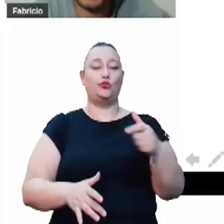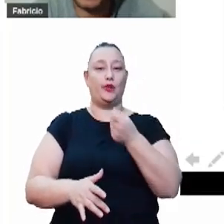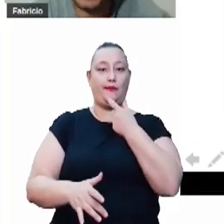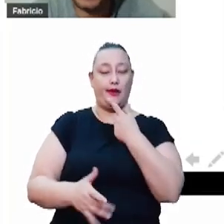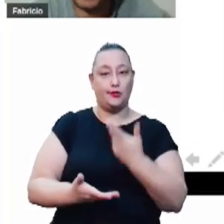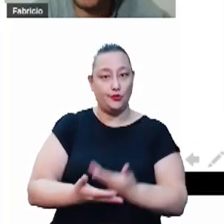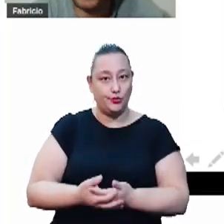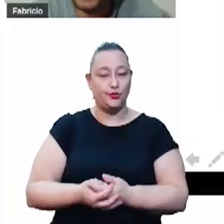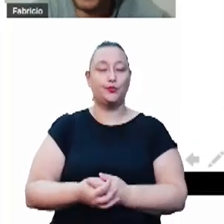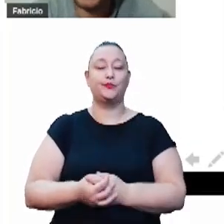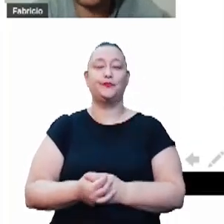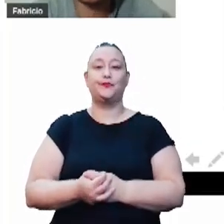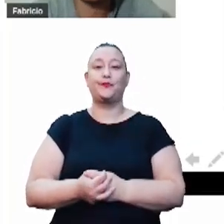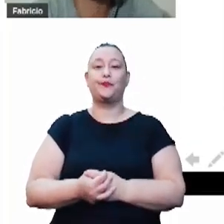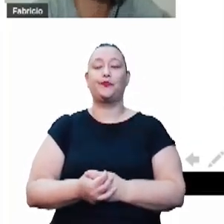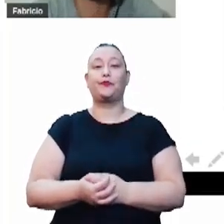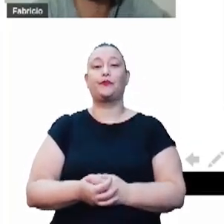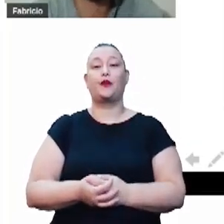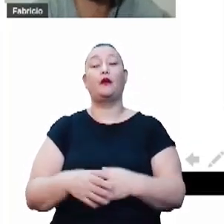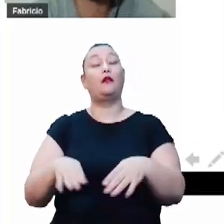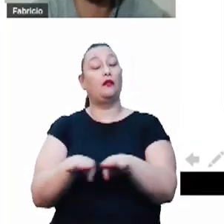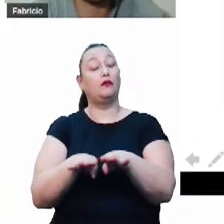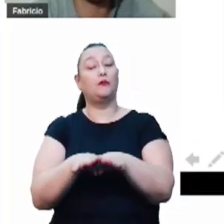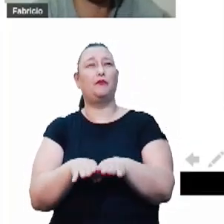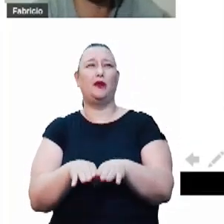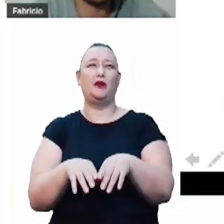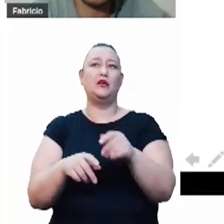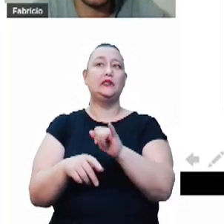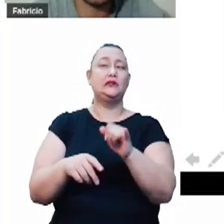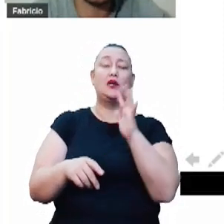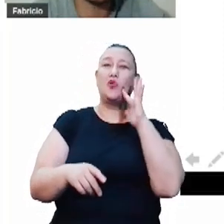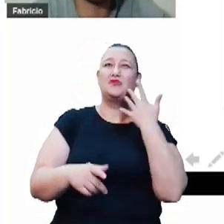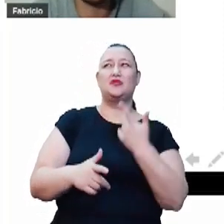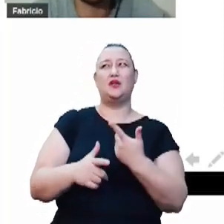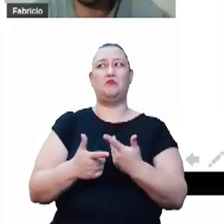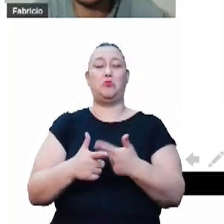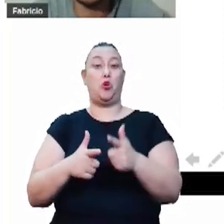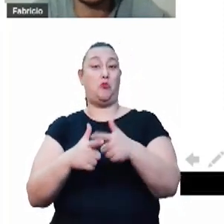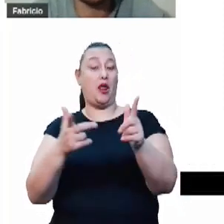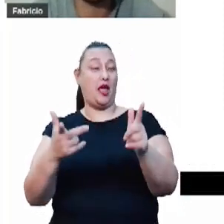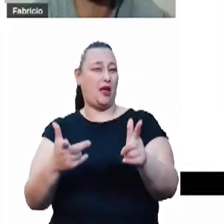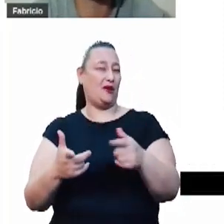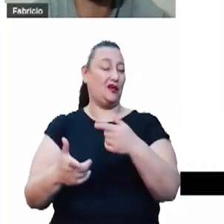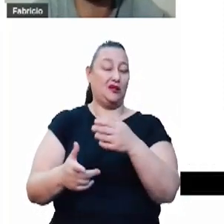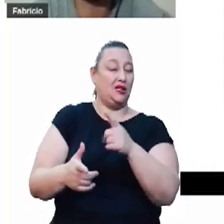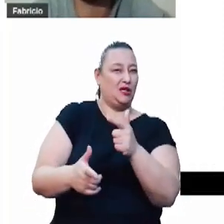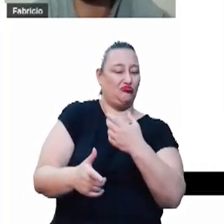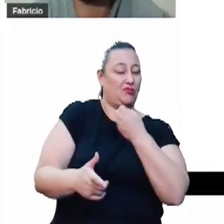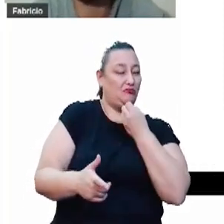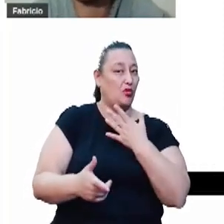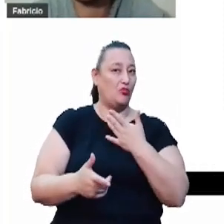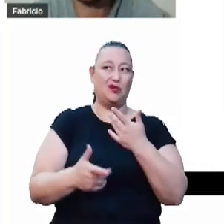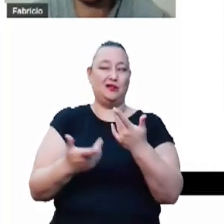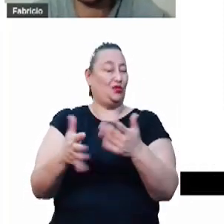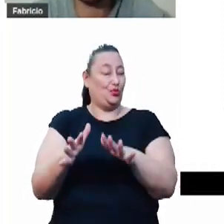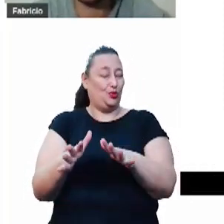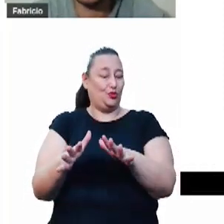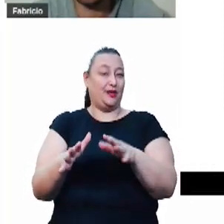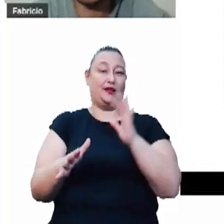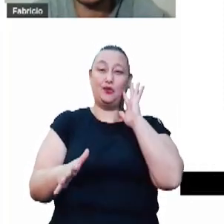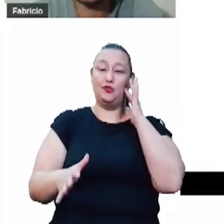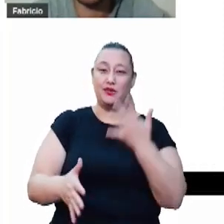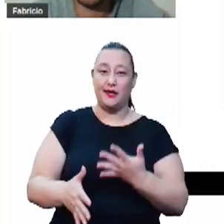como esses citados. E possíveis complicações, o que pode ocorrer assim, que não é tão agradável, que a gente não queria, que